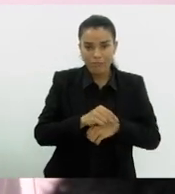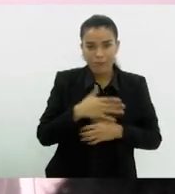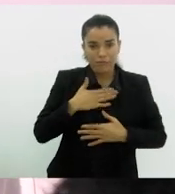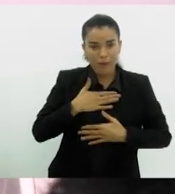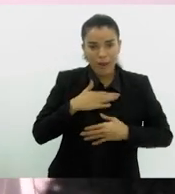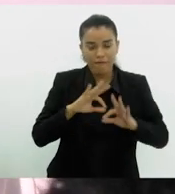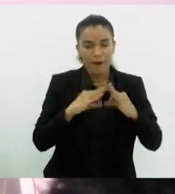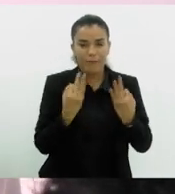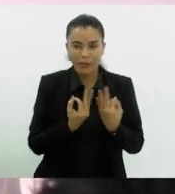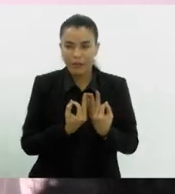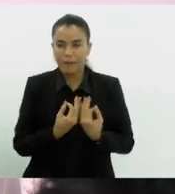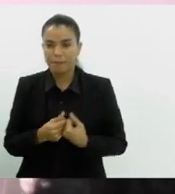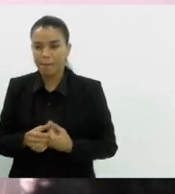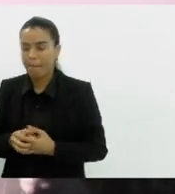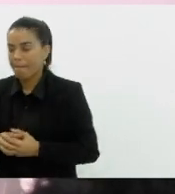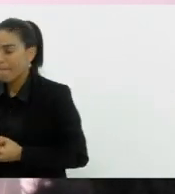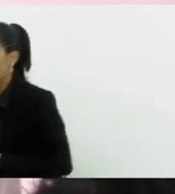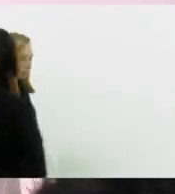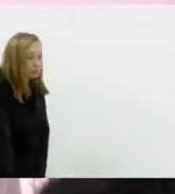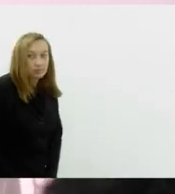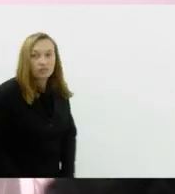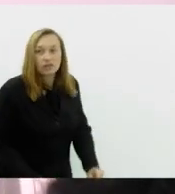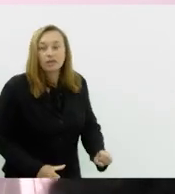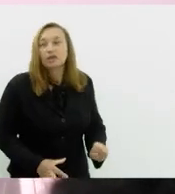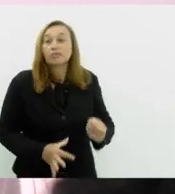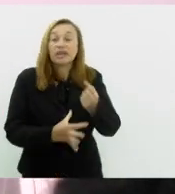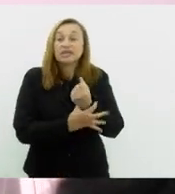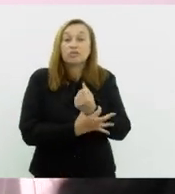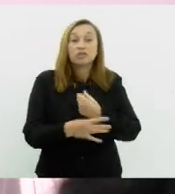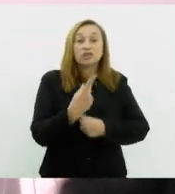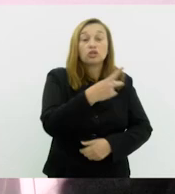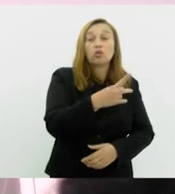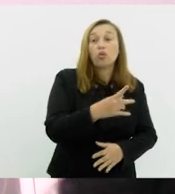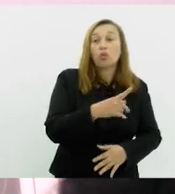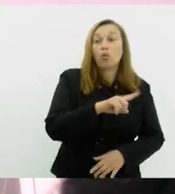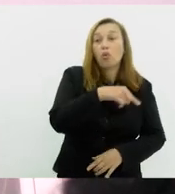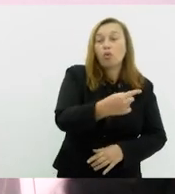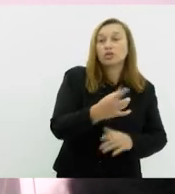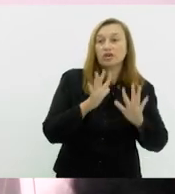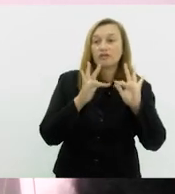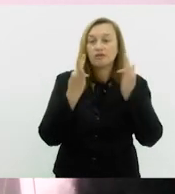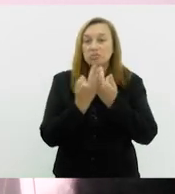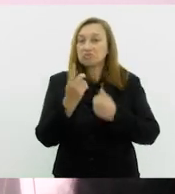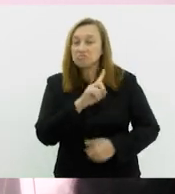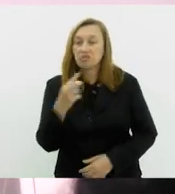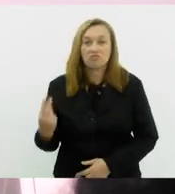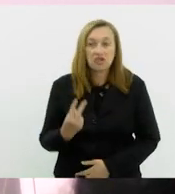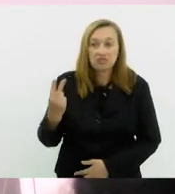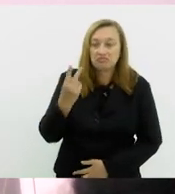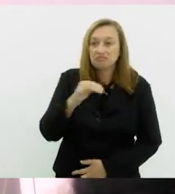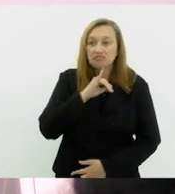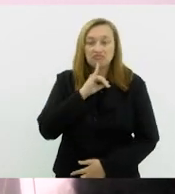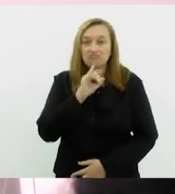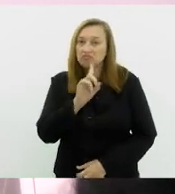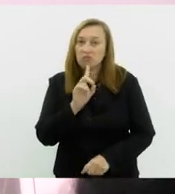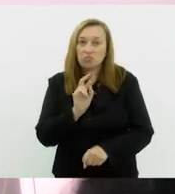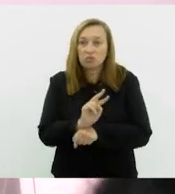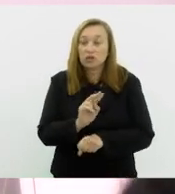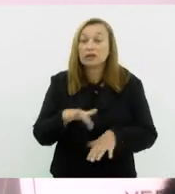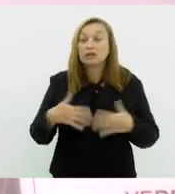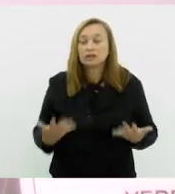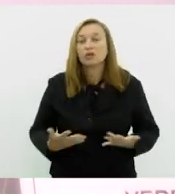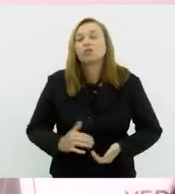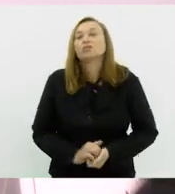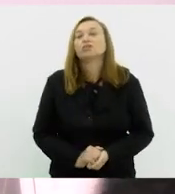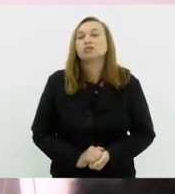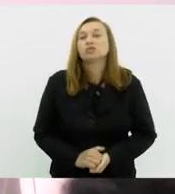sua família para garantir de outra que só precariza, que não valoriza e que, infelizmente, não a protege. Então, eu acho